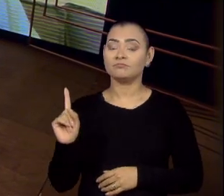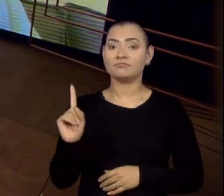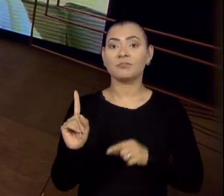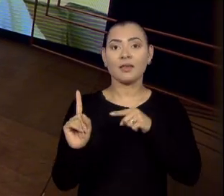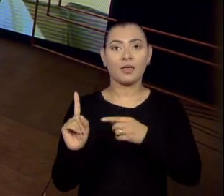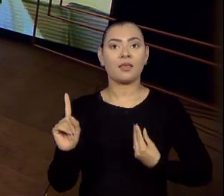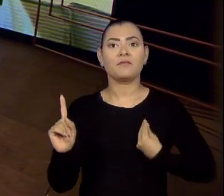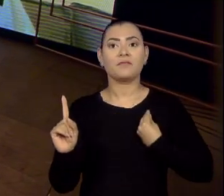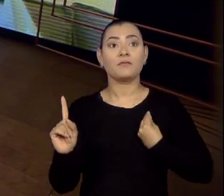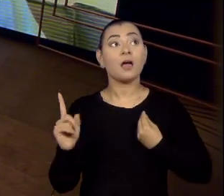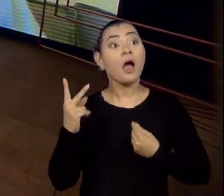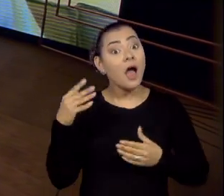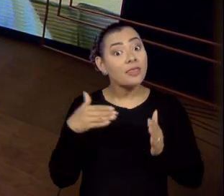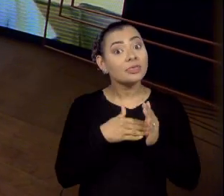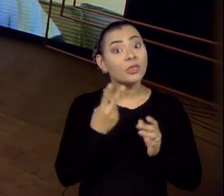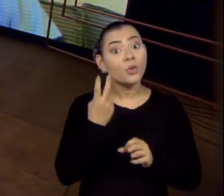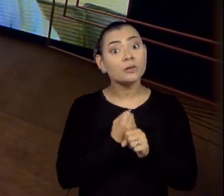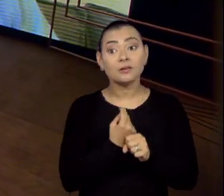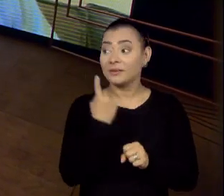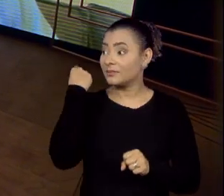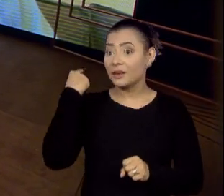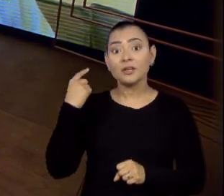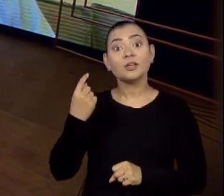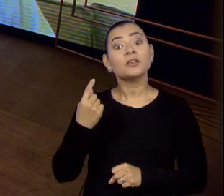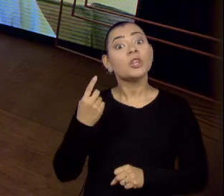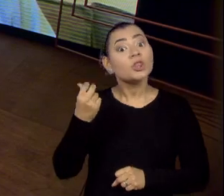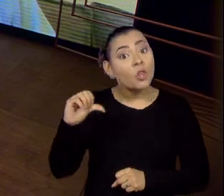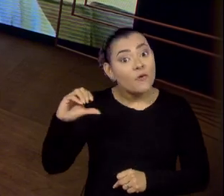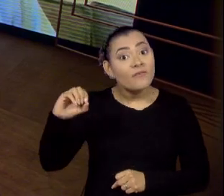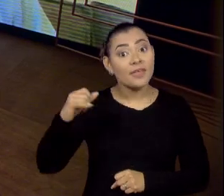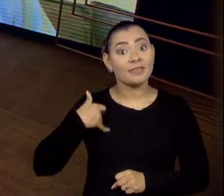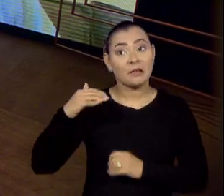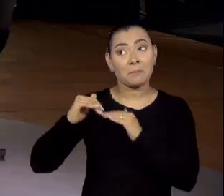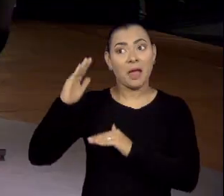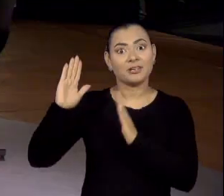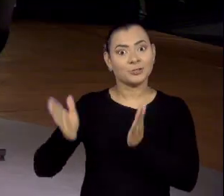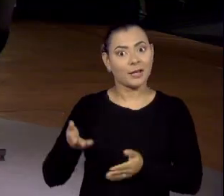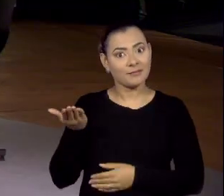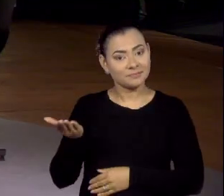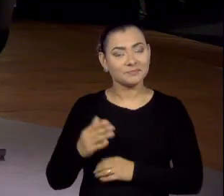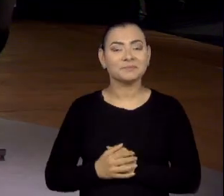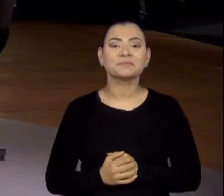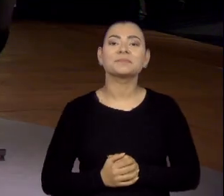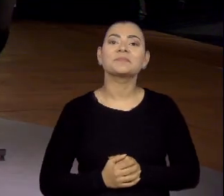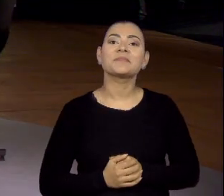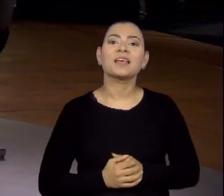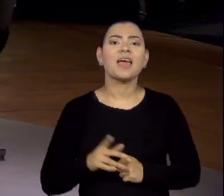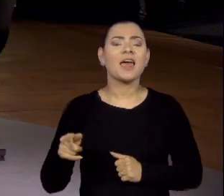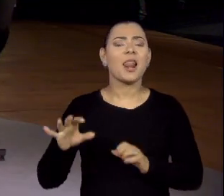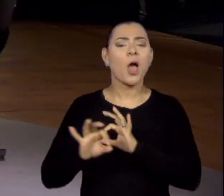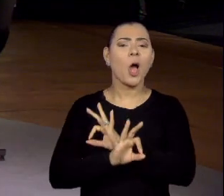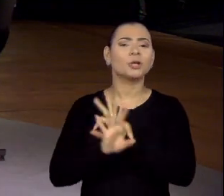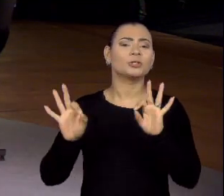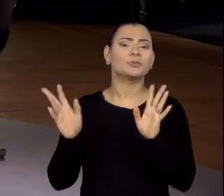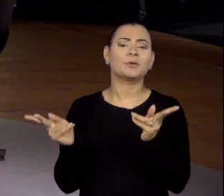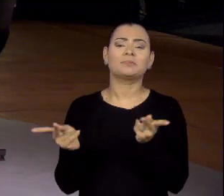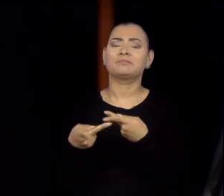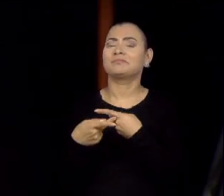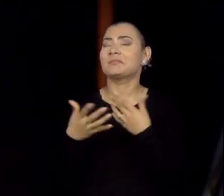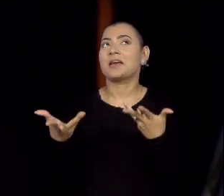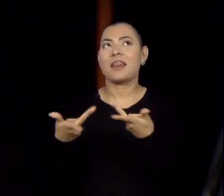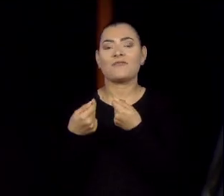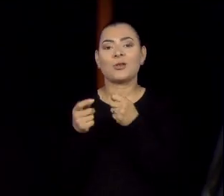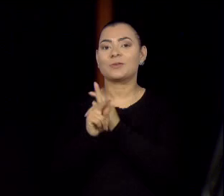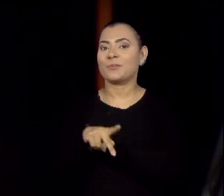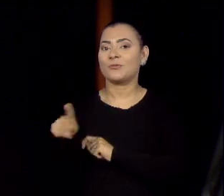viva até 2 anos atrás, com 90 e tantos anos, Lourdes Prado, ótima, ótima.